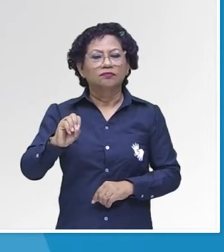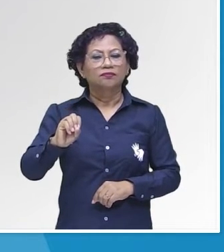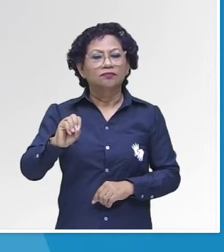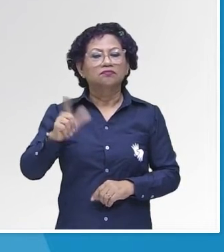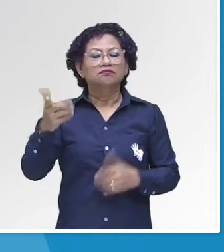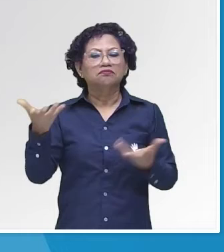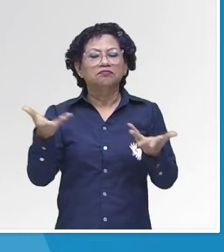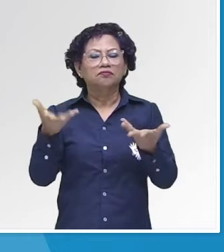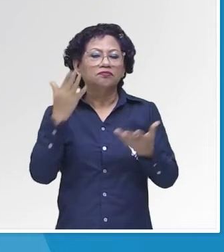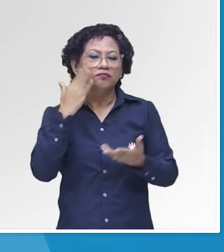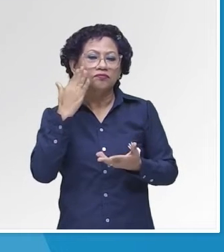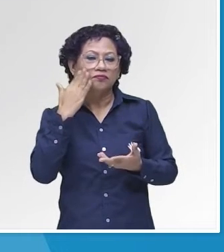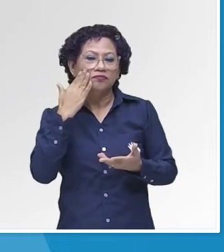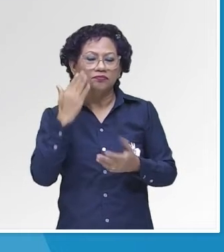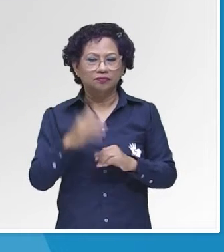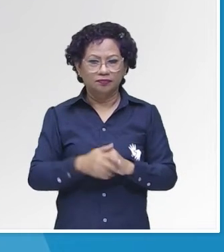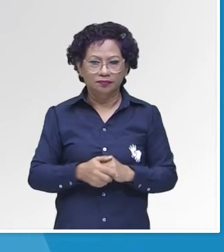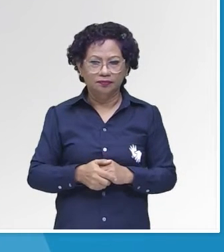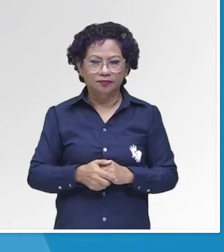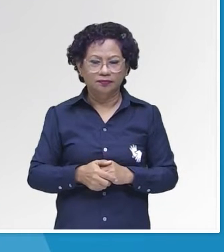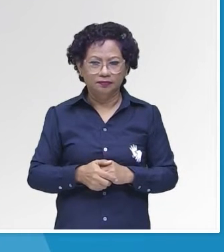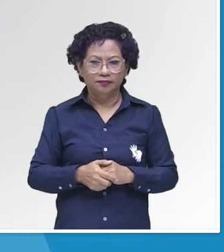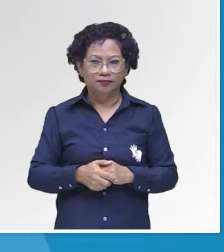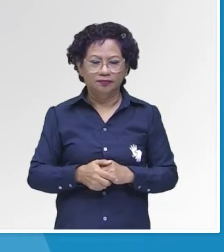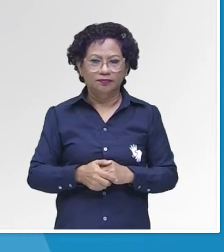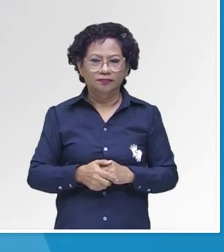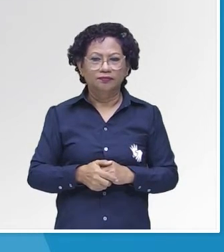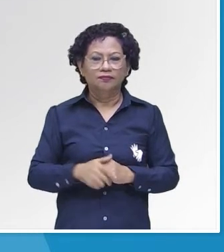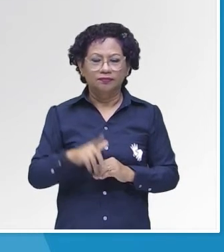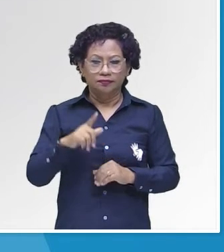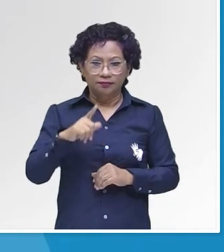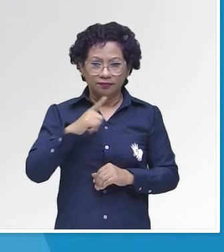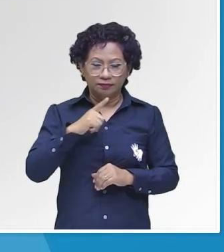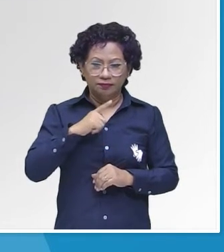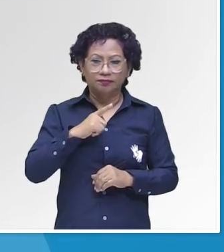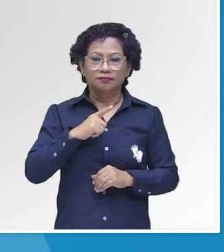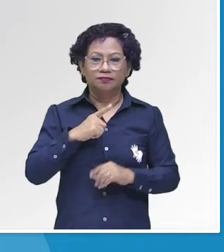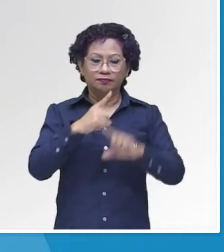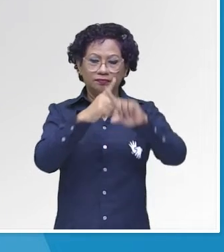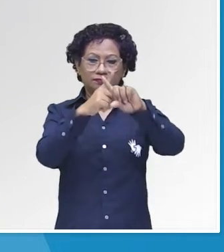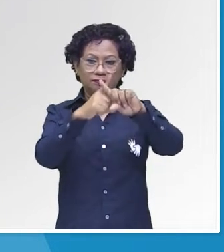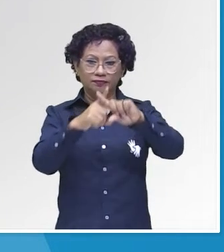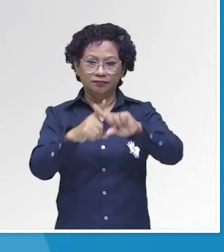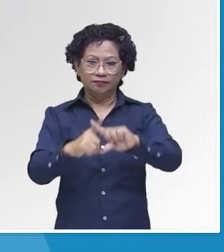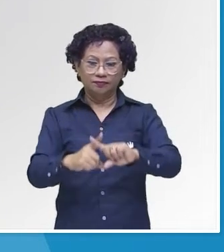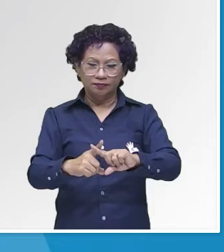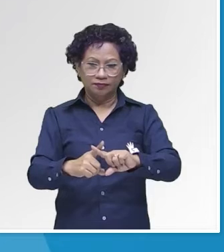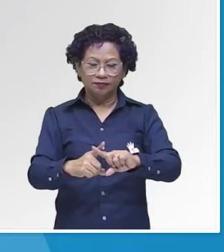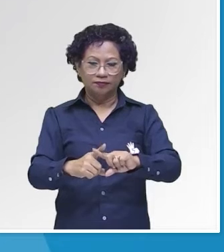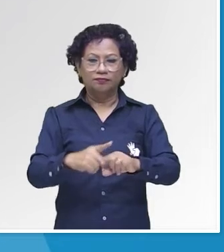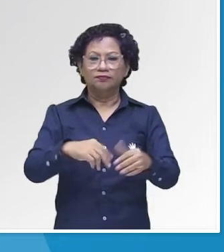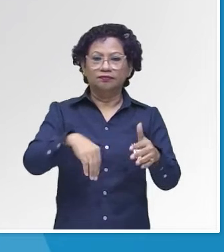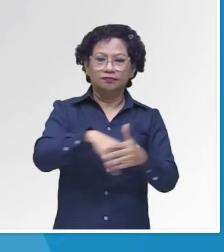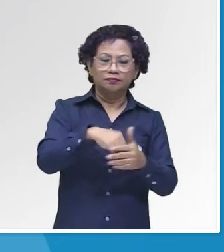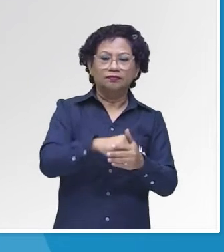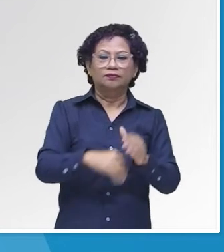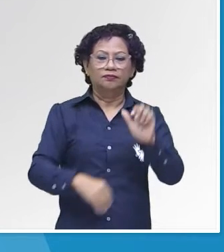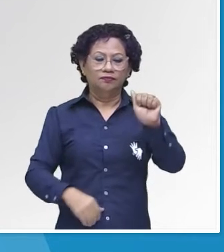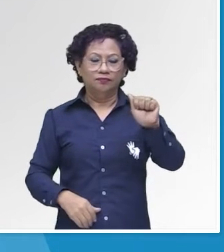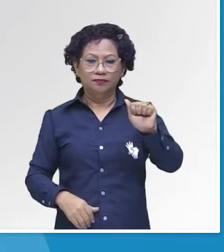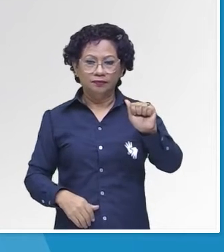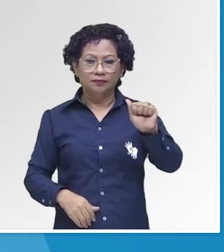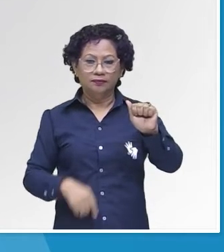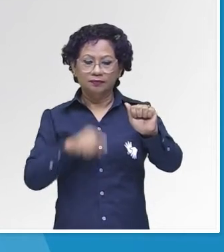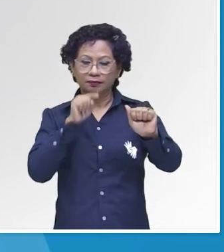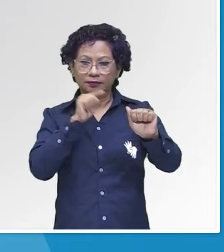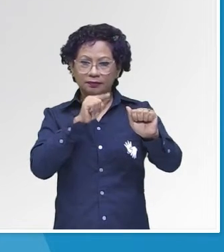uma apresentação de um campeonato de futebol, onde nós temos aí o time A, e o time A mostrou